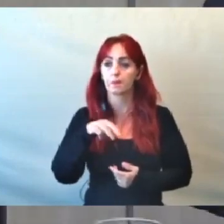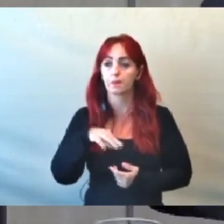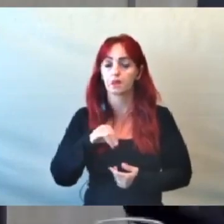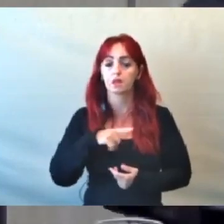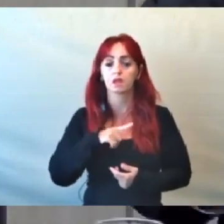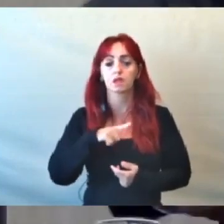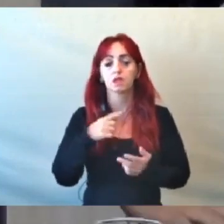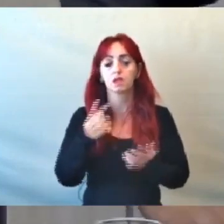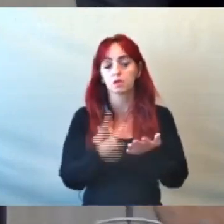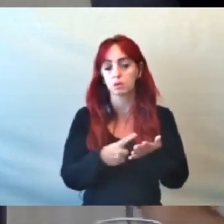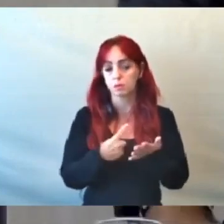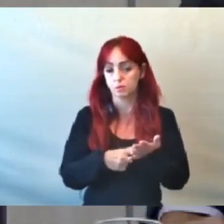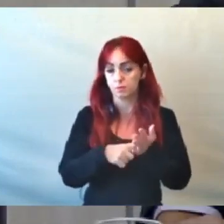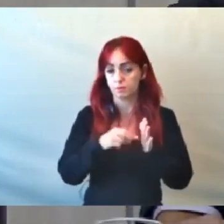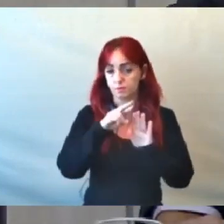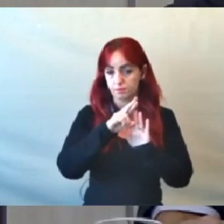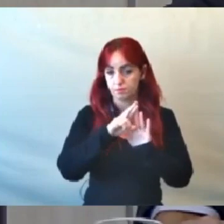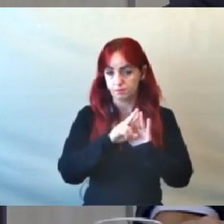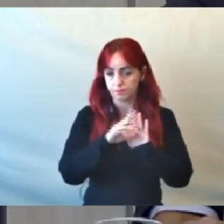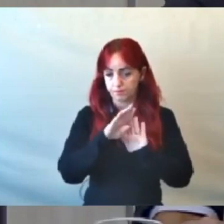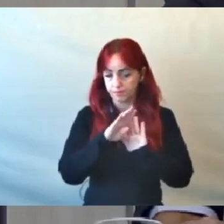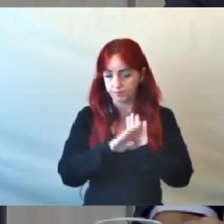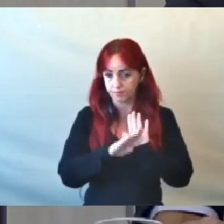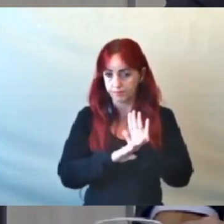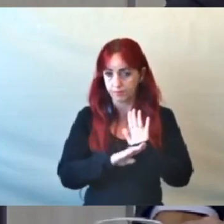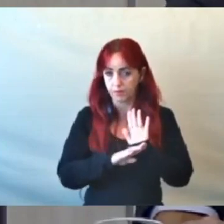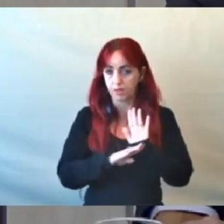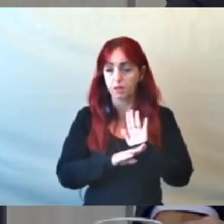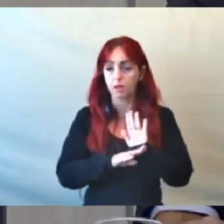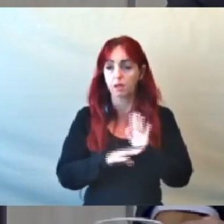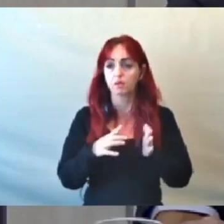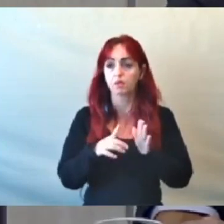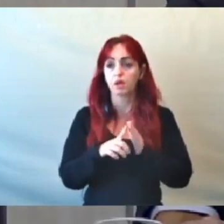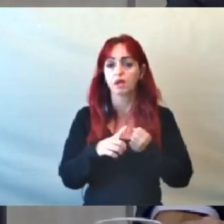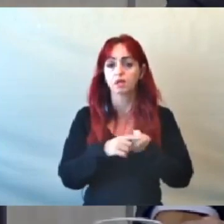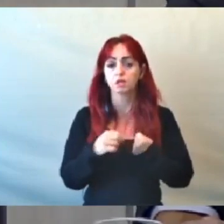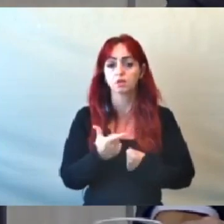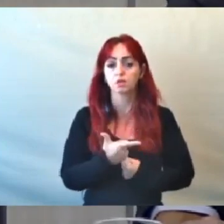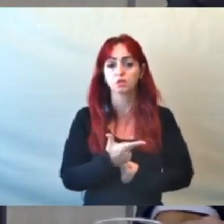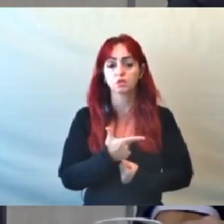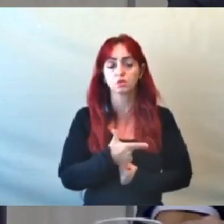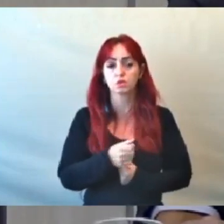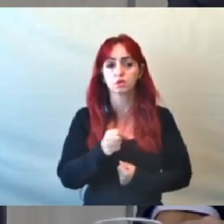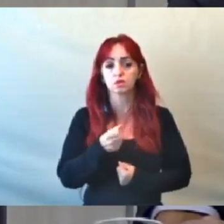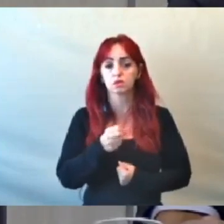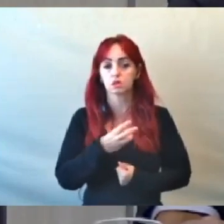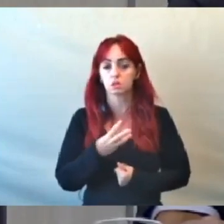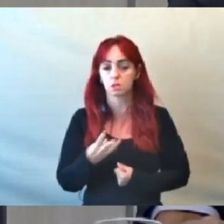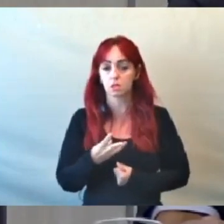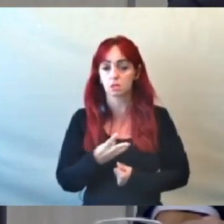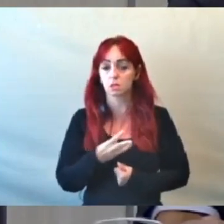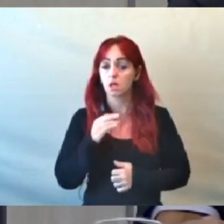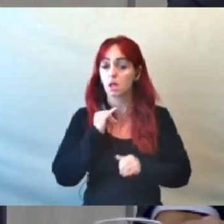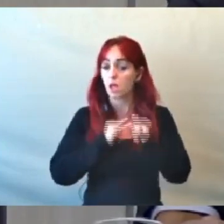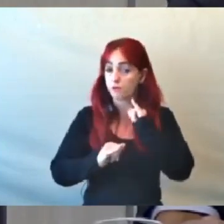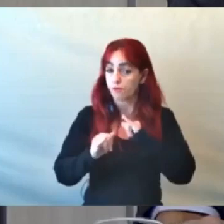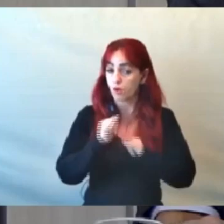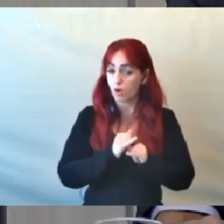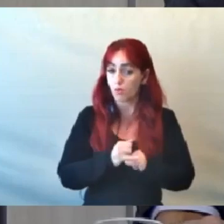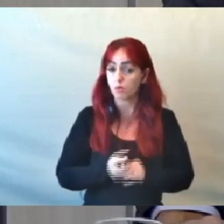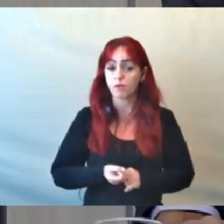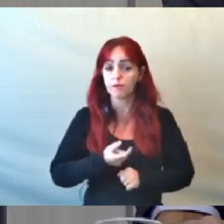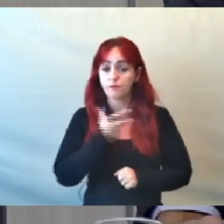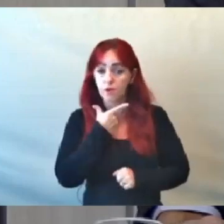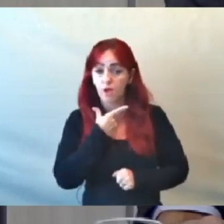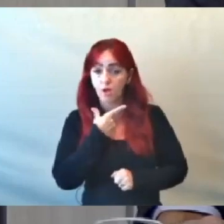do Código de Processo Penal. E informo que fazer afirmação falsa, ou negar, ou calar a verdade,